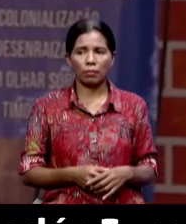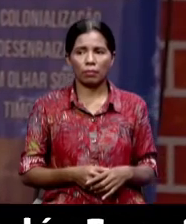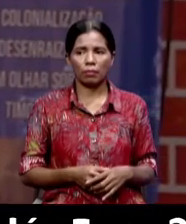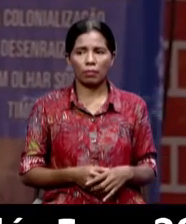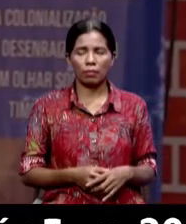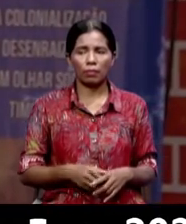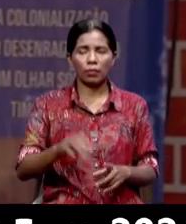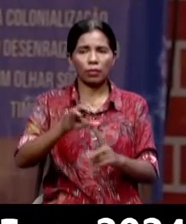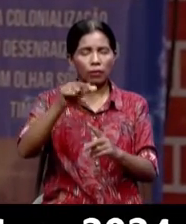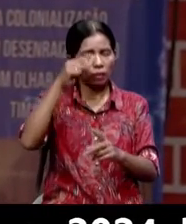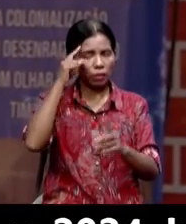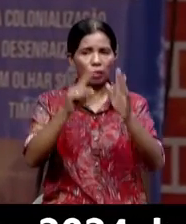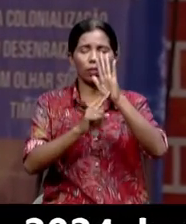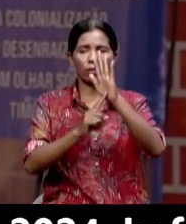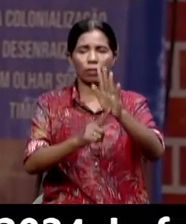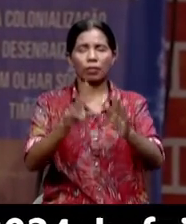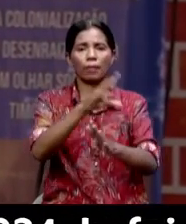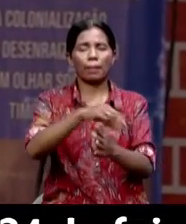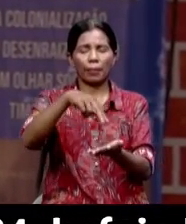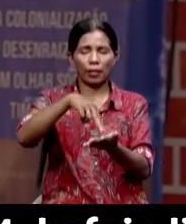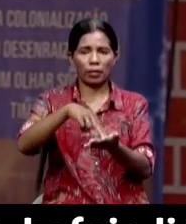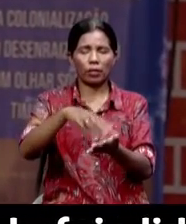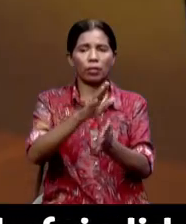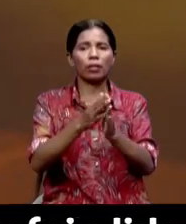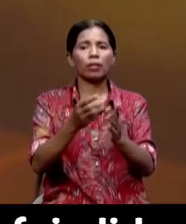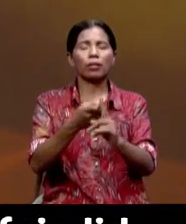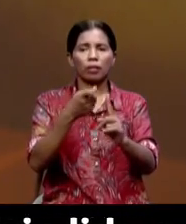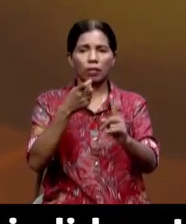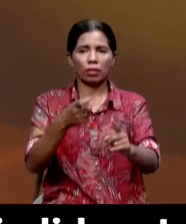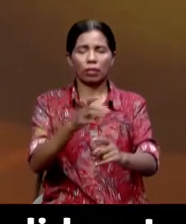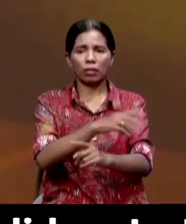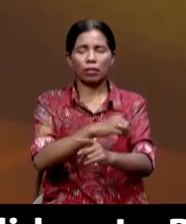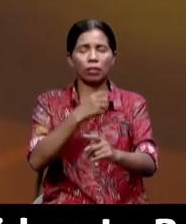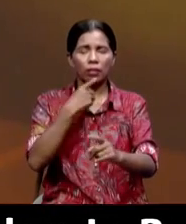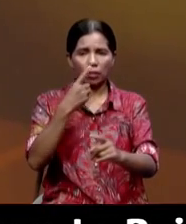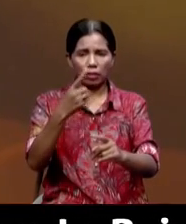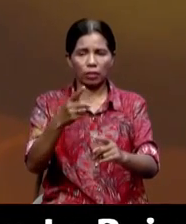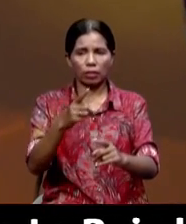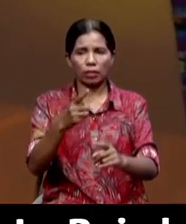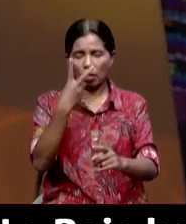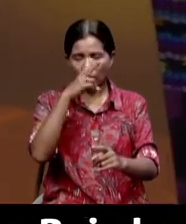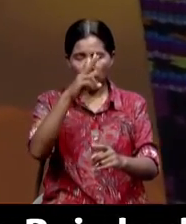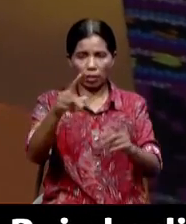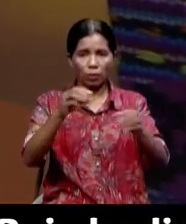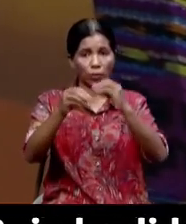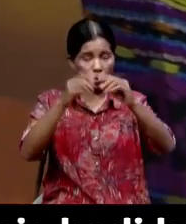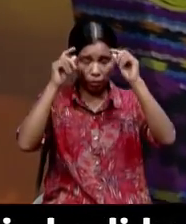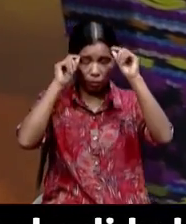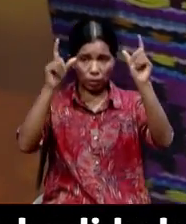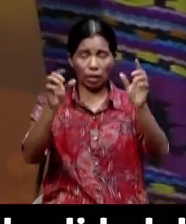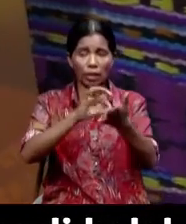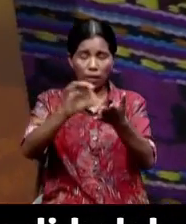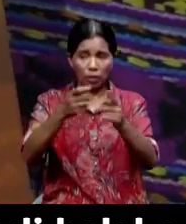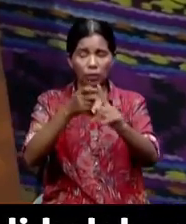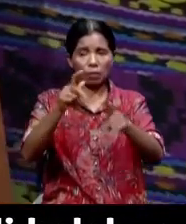Se o governo está questão, né, a fim de lançar livro o tema O Sofrimento a Colonização e um olhar sobre o Timor-Leste, neve a querer que